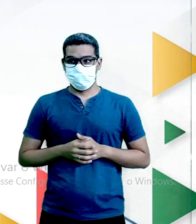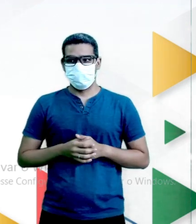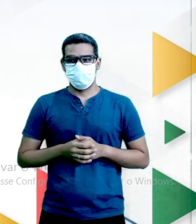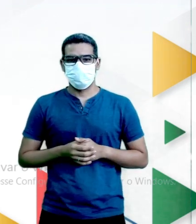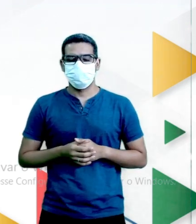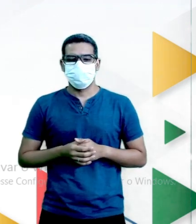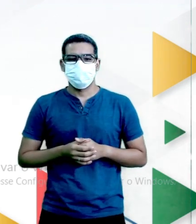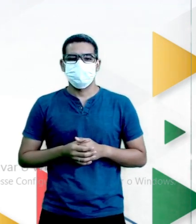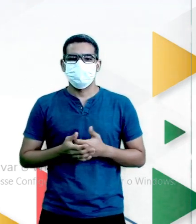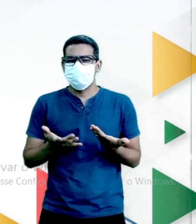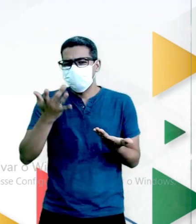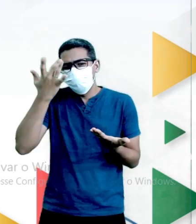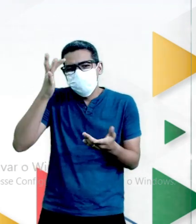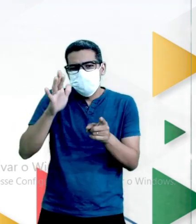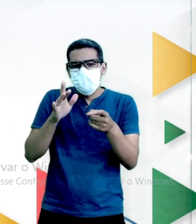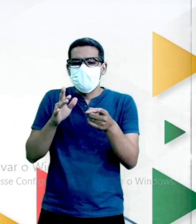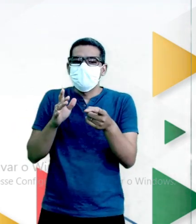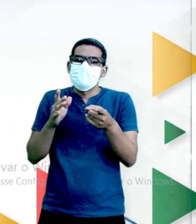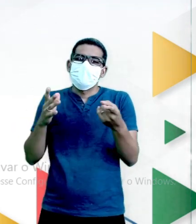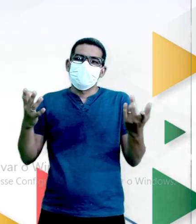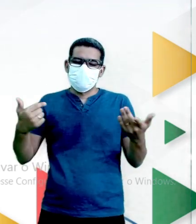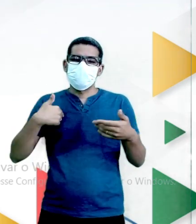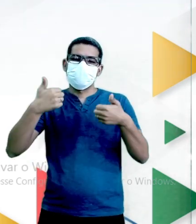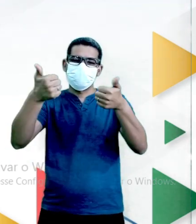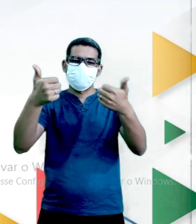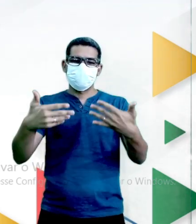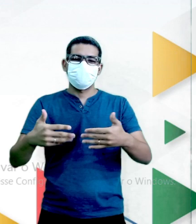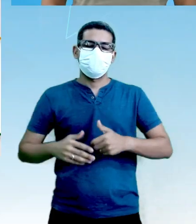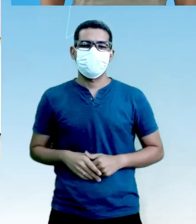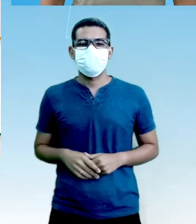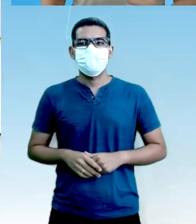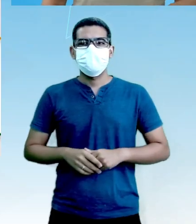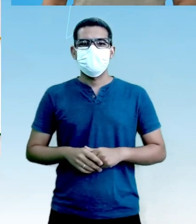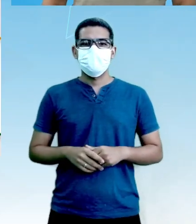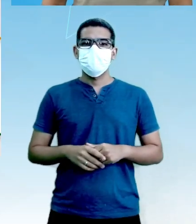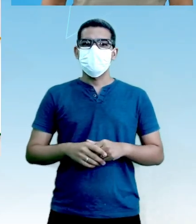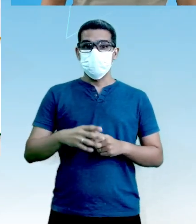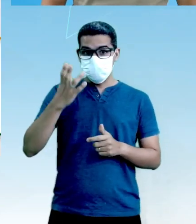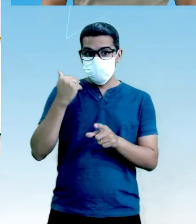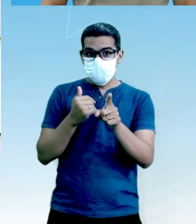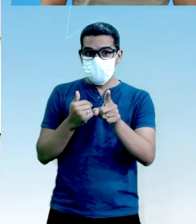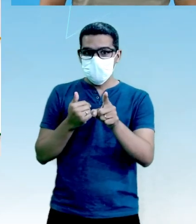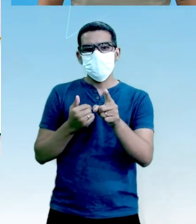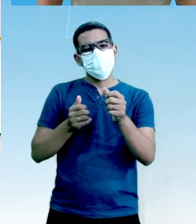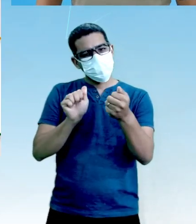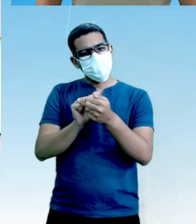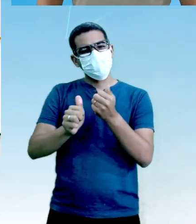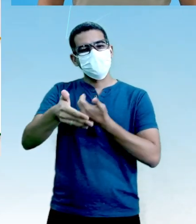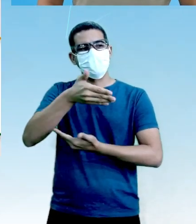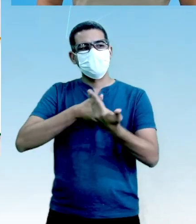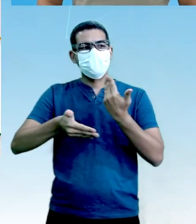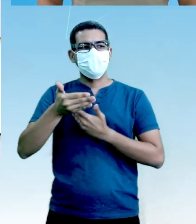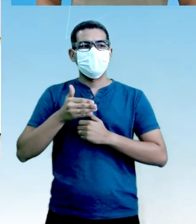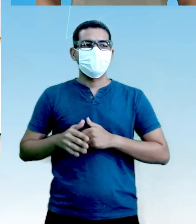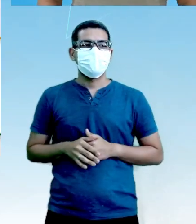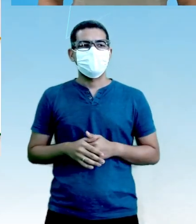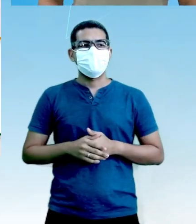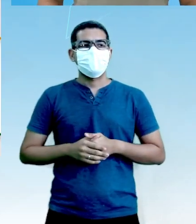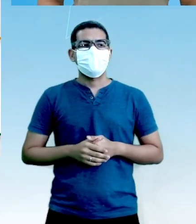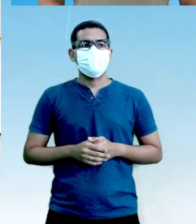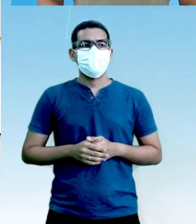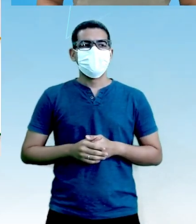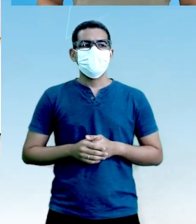isso aconteceu? Não sabe não, né? Se não sabe, vou te explicar agora. Se já sabe, compartilha com a gente aí, ó. Por